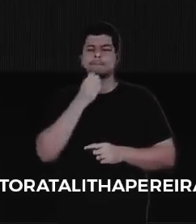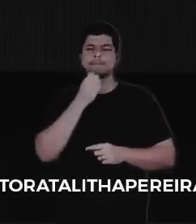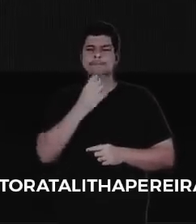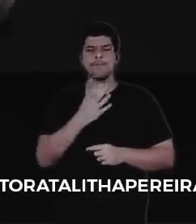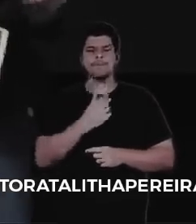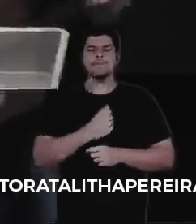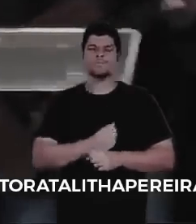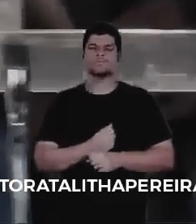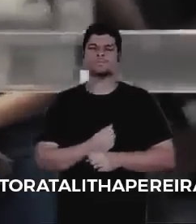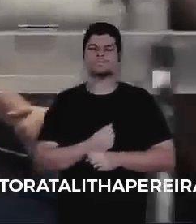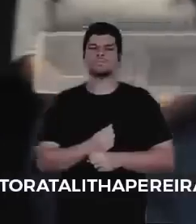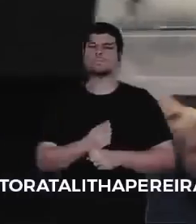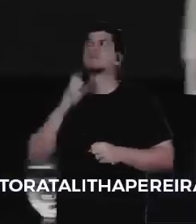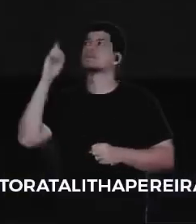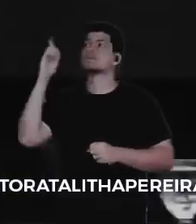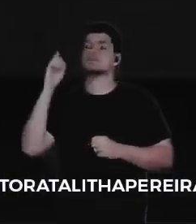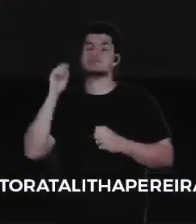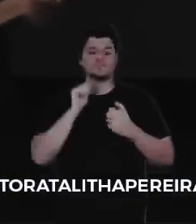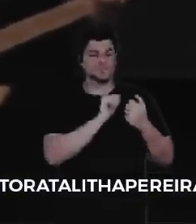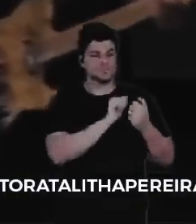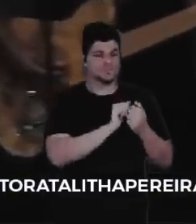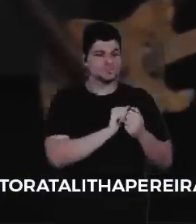que Ele é o único que vai lá e diz assim: vem cá, filho,